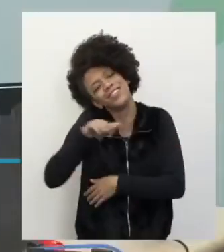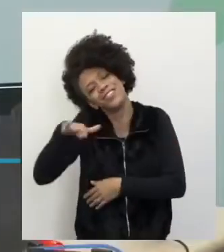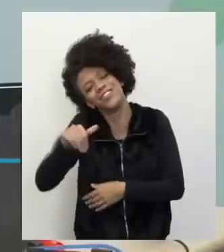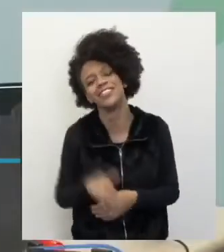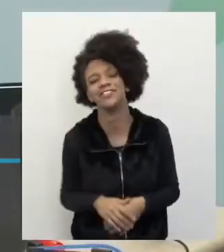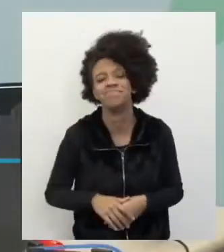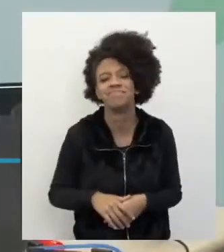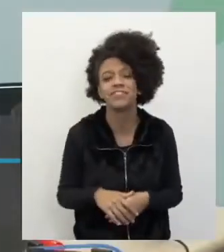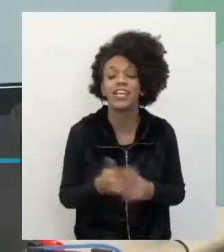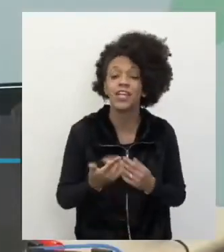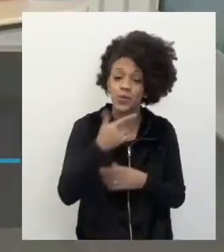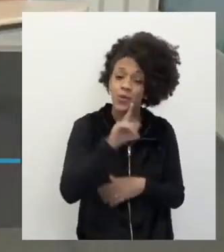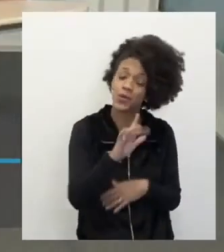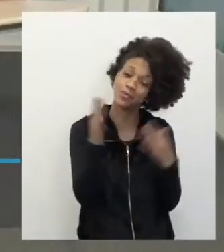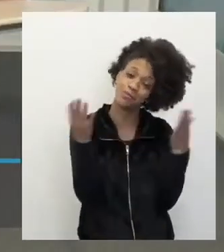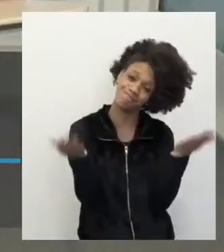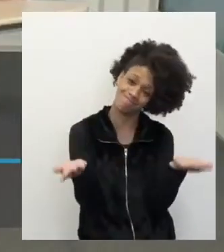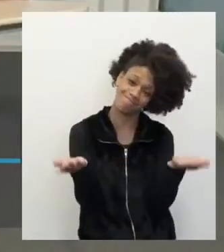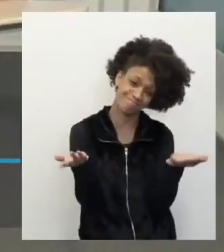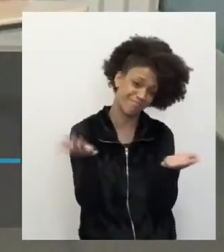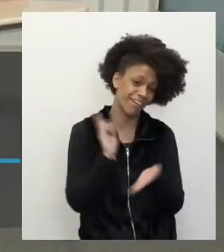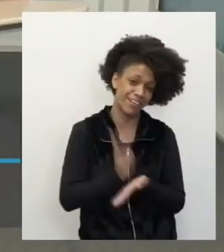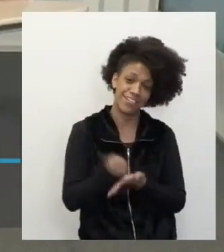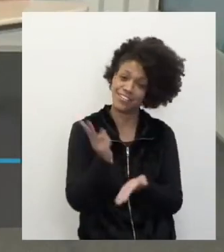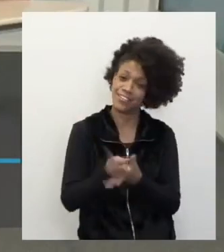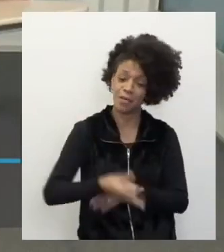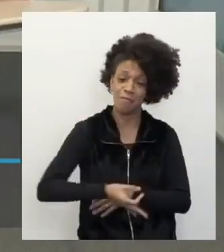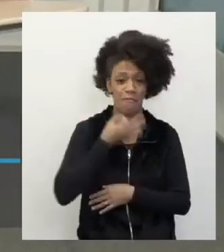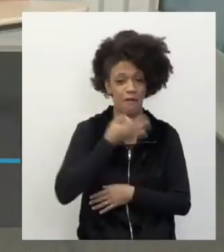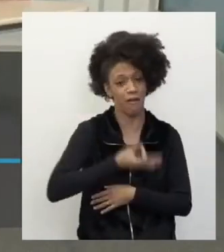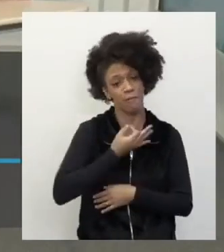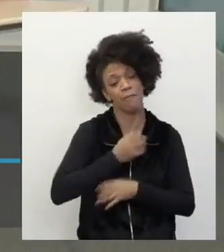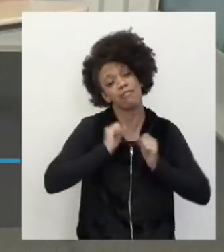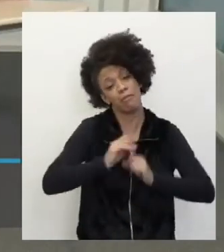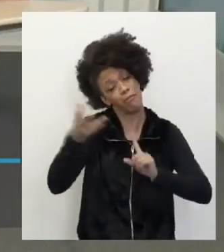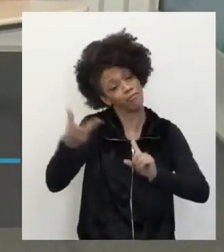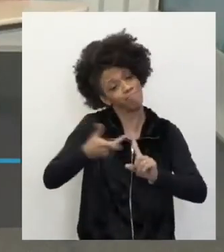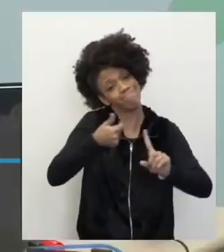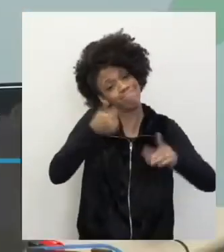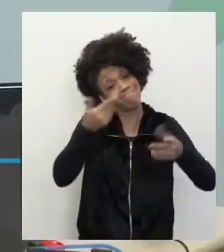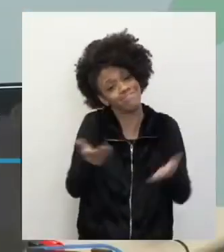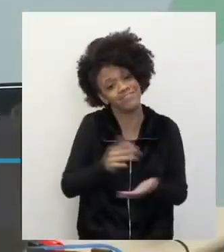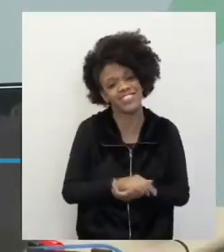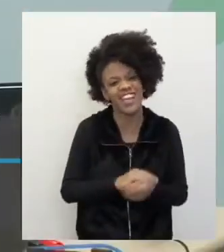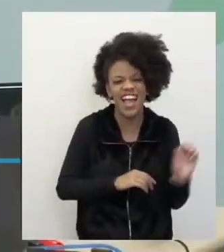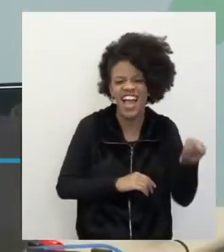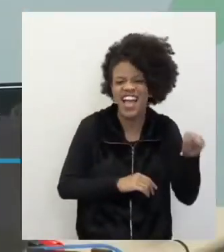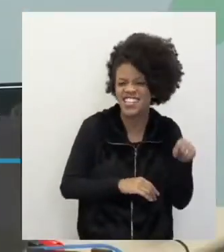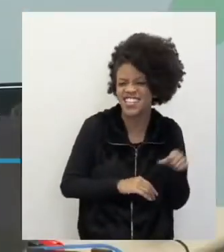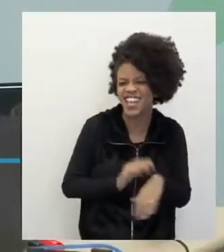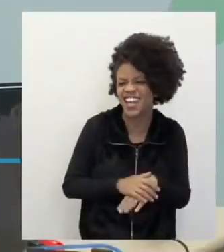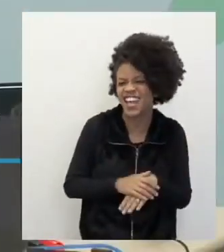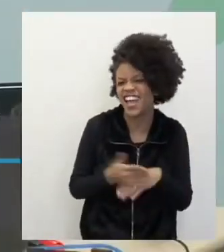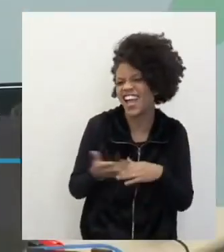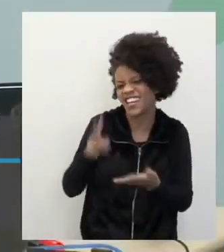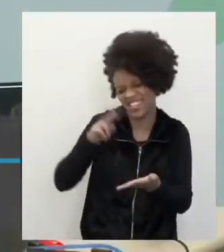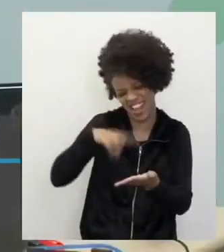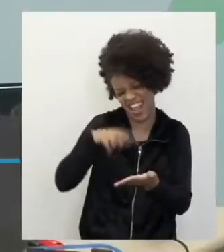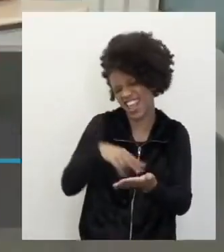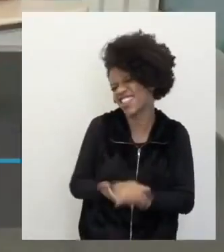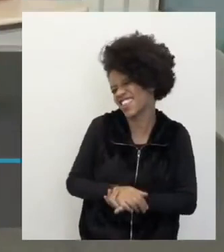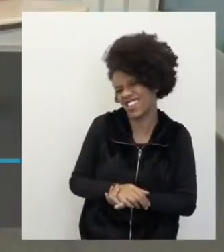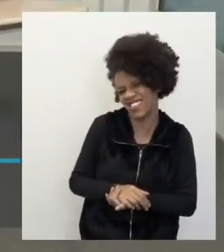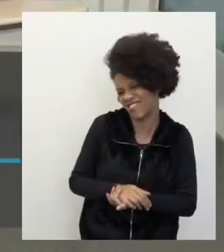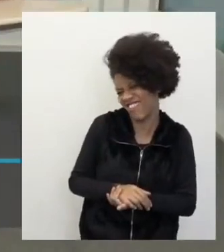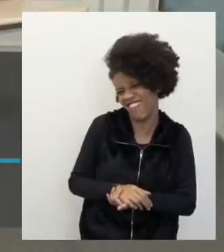então. E aos demais, olha, sempre há um argumento que pode te convencer. Viu? Eu acho que esses que estão falando esse sim, eles querem ser lidos aqui. Eu acho que Beatriz,